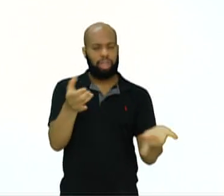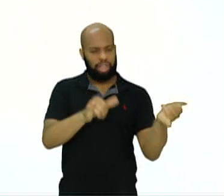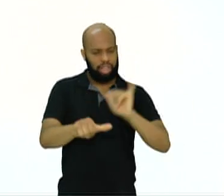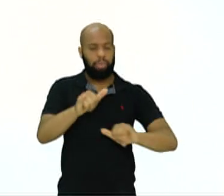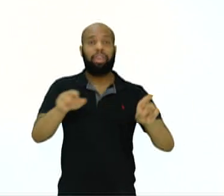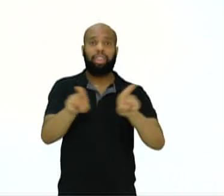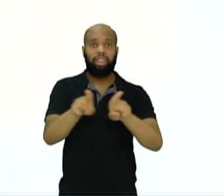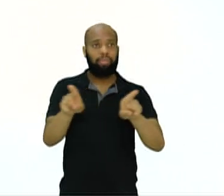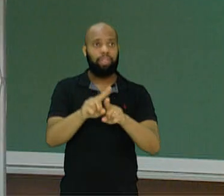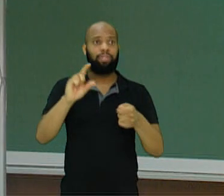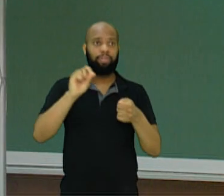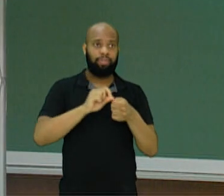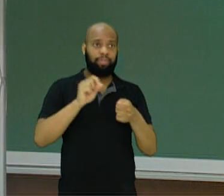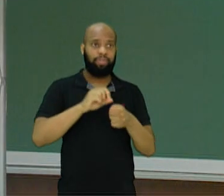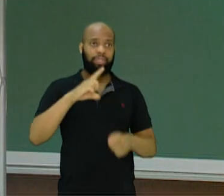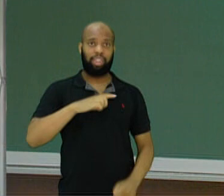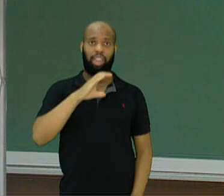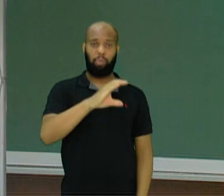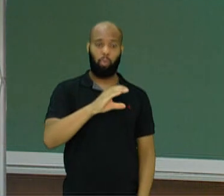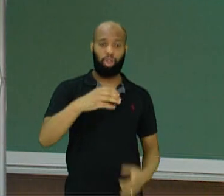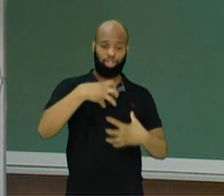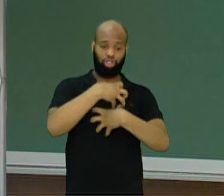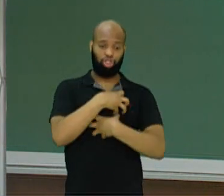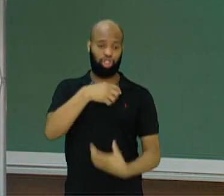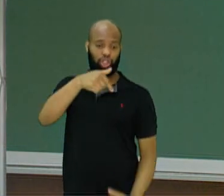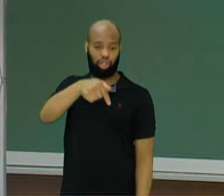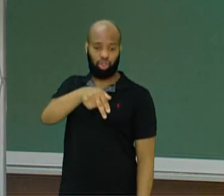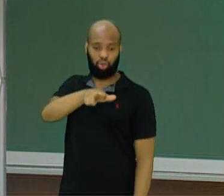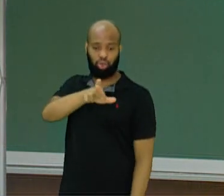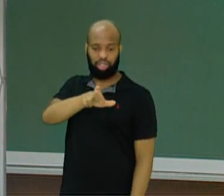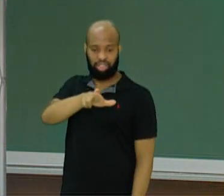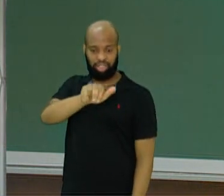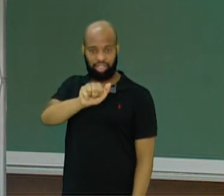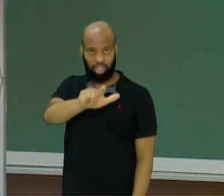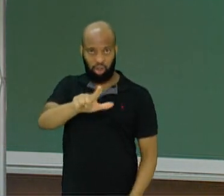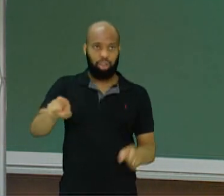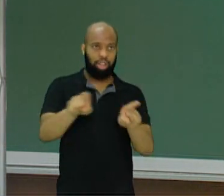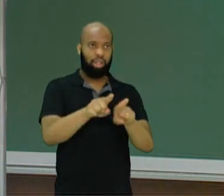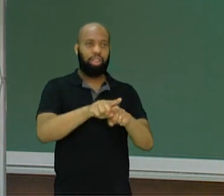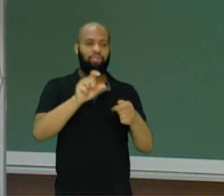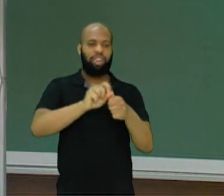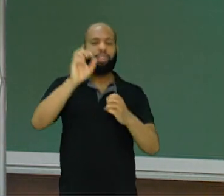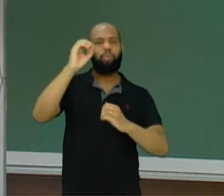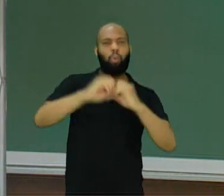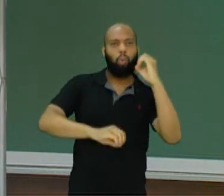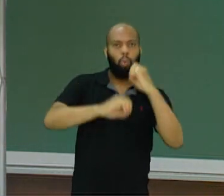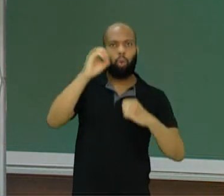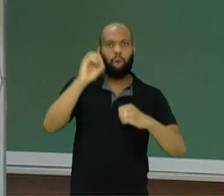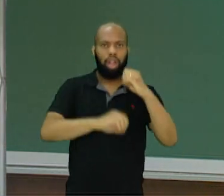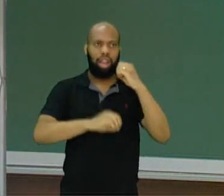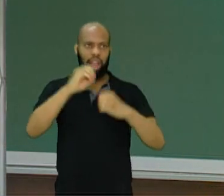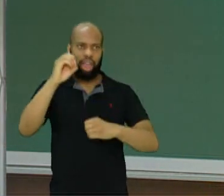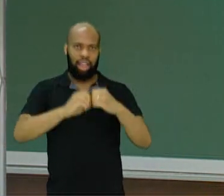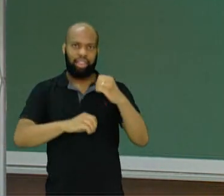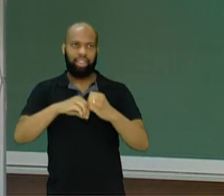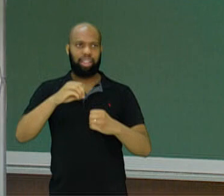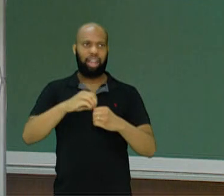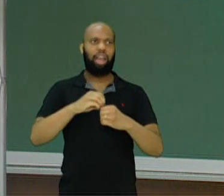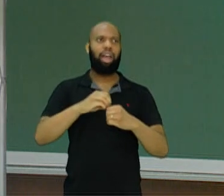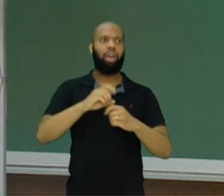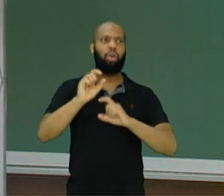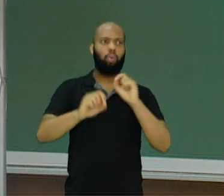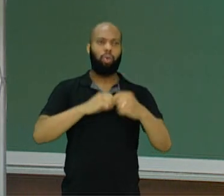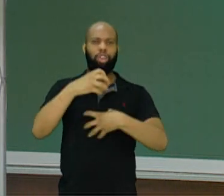Também tem carbono quiral e forma moléculas assimétricas,